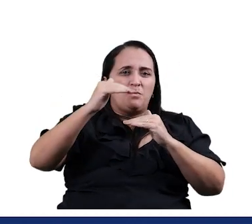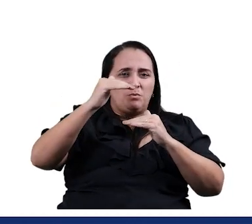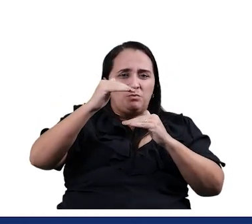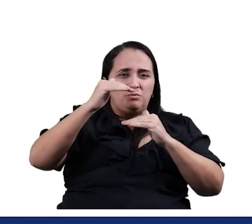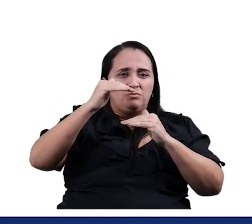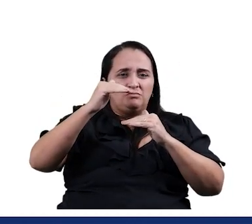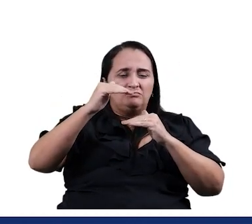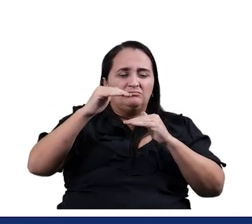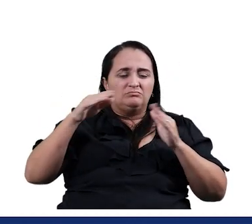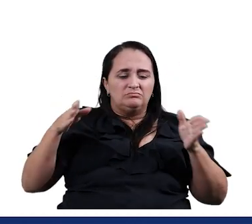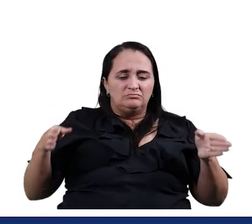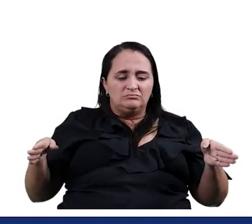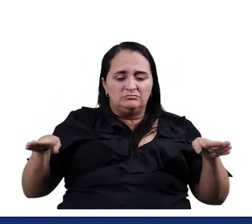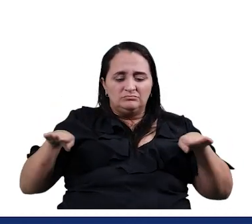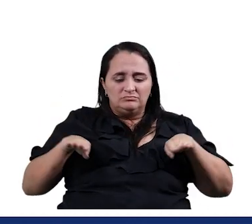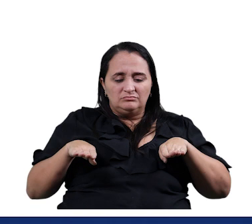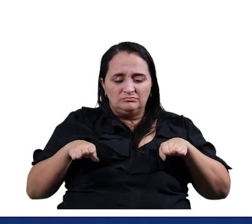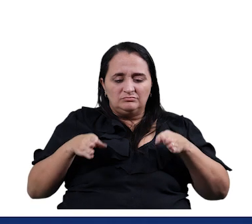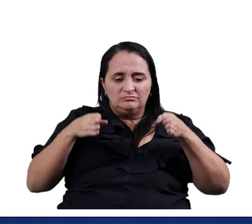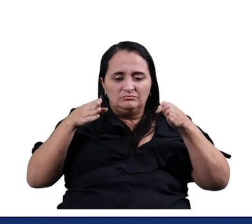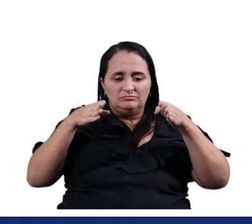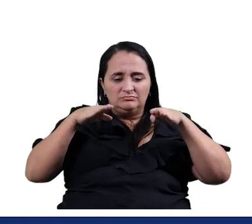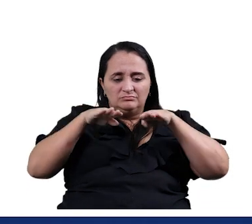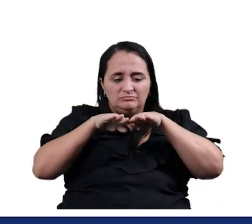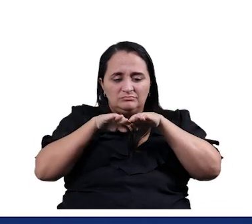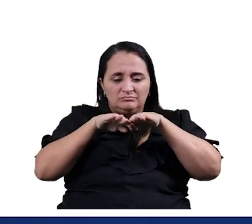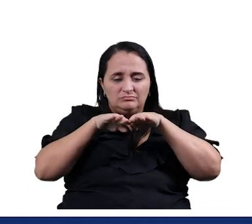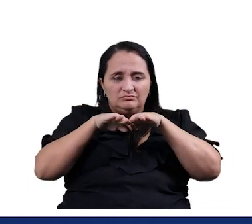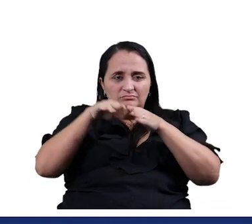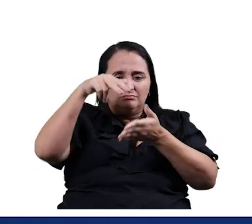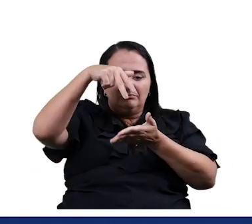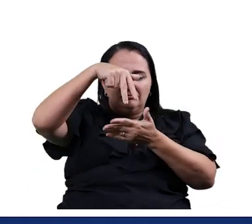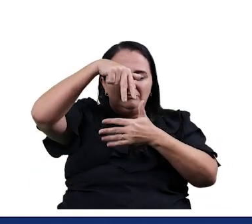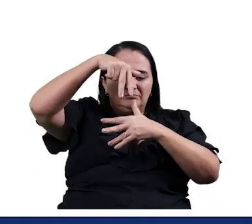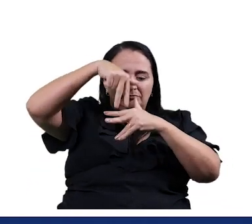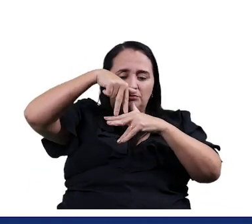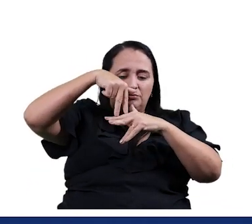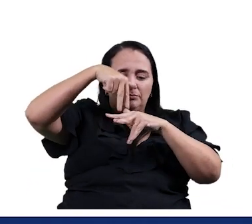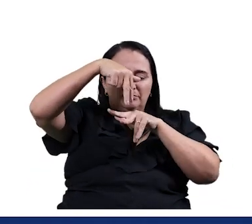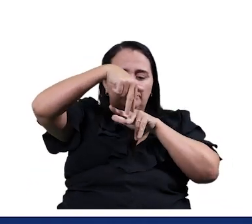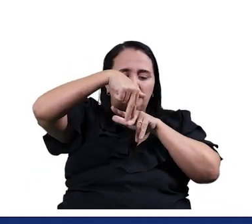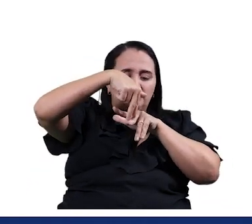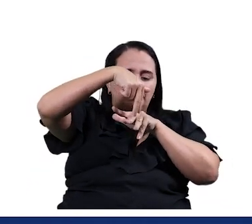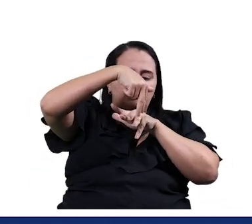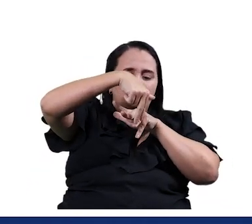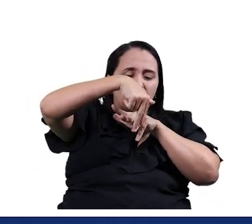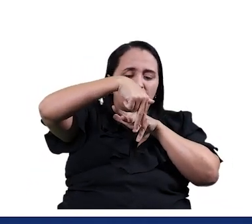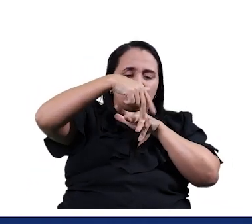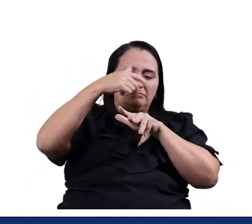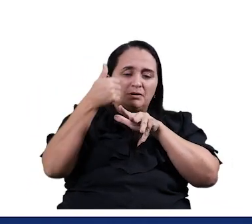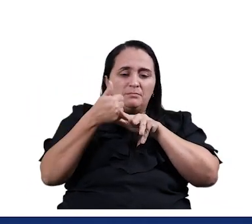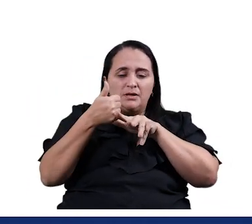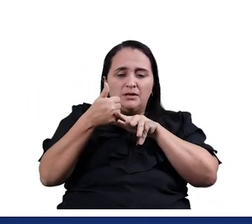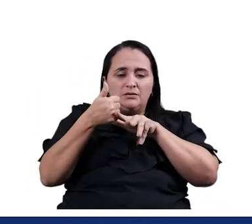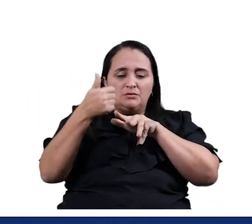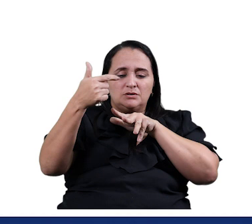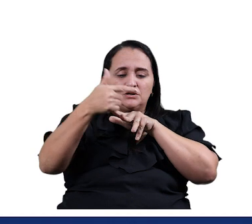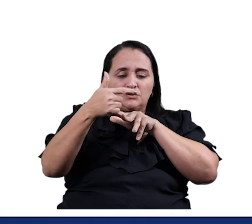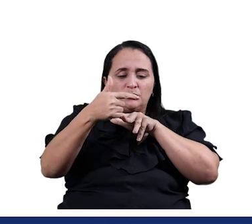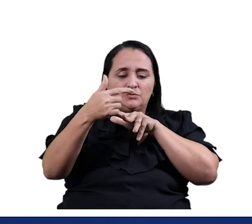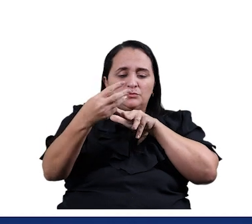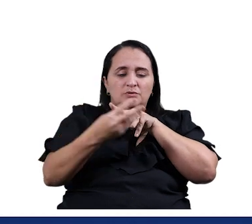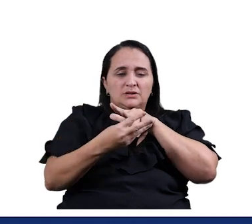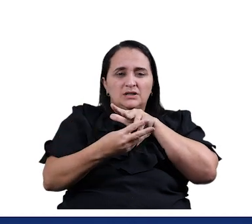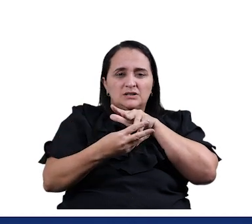seja, a mesma coisa que foi vice-campeão, ficou em penúltimo, ficou em primeiro